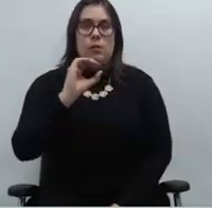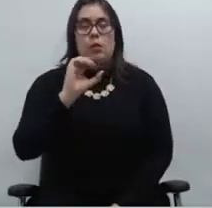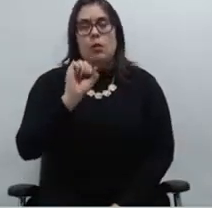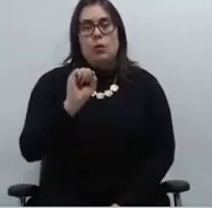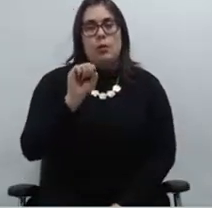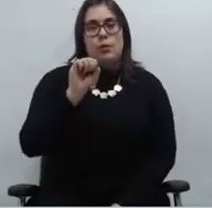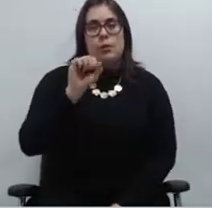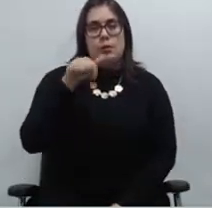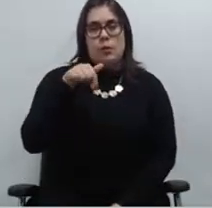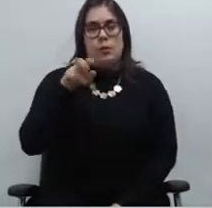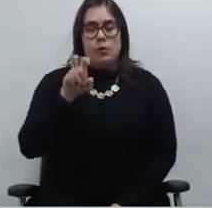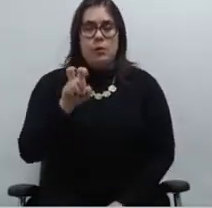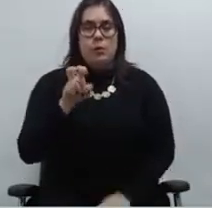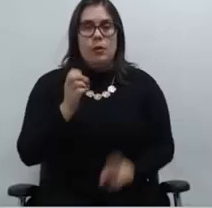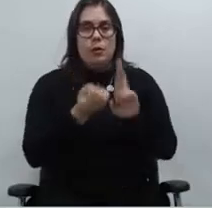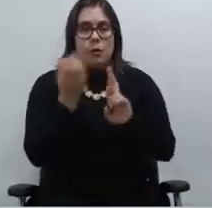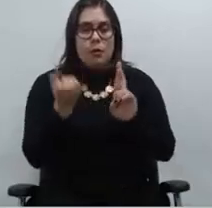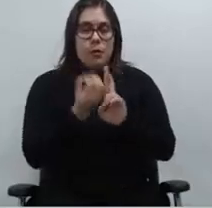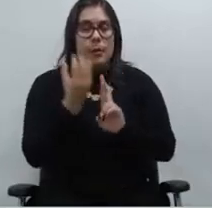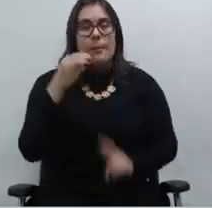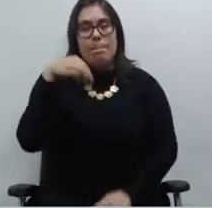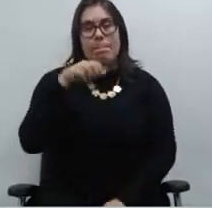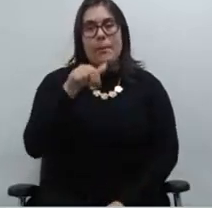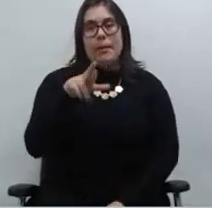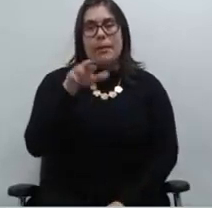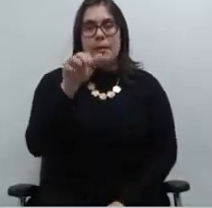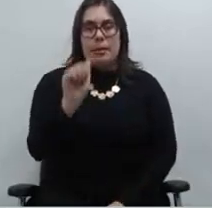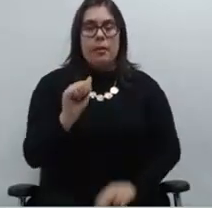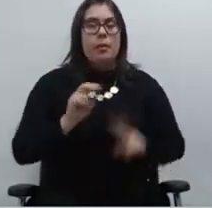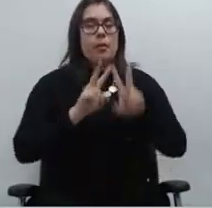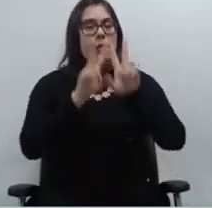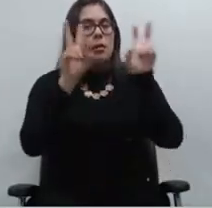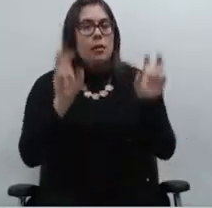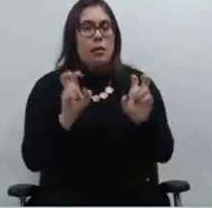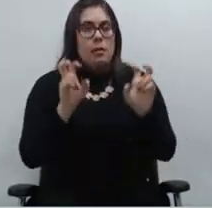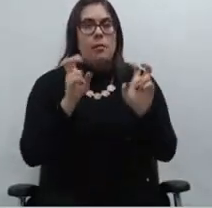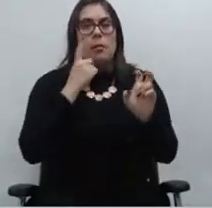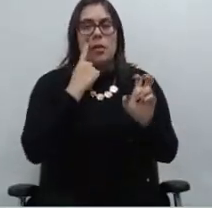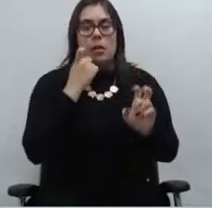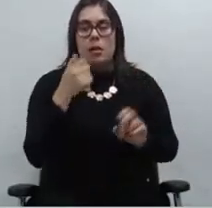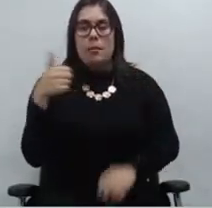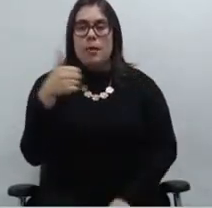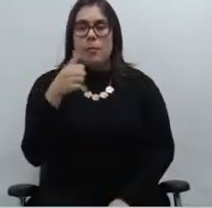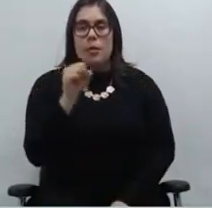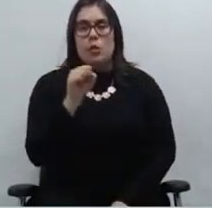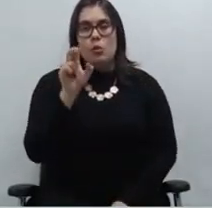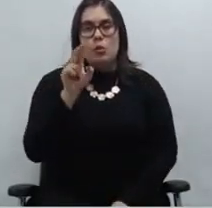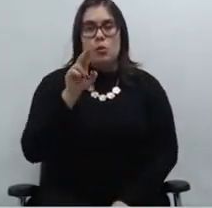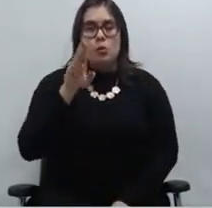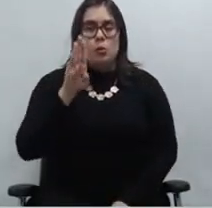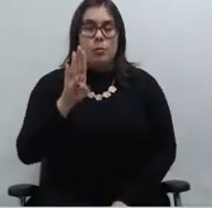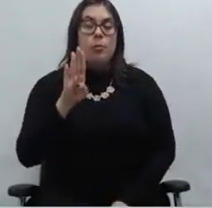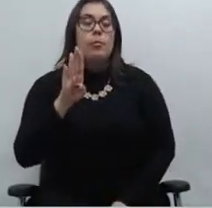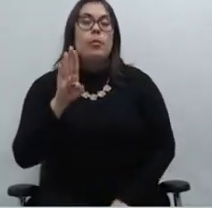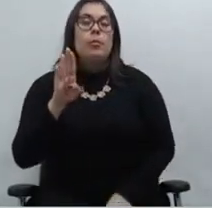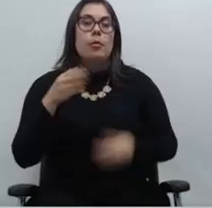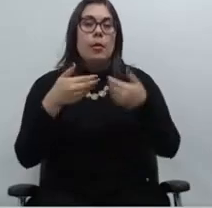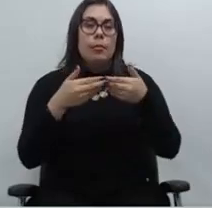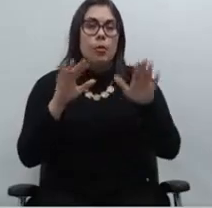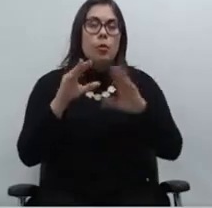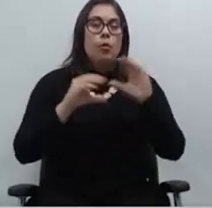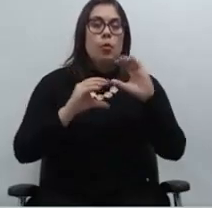2023-0000-875, de relatoria da excelentíssima Defensoria Pública Mariana Borgherese, interessada primeira Subdefensoria Pública Geral, assunto proposta de abertura de